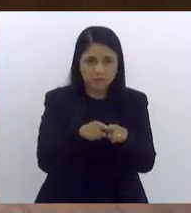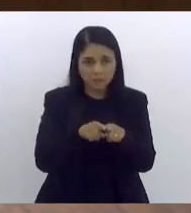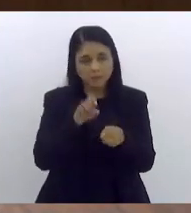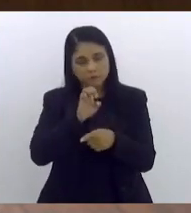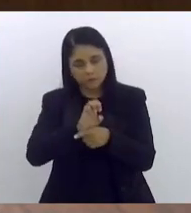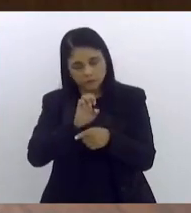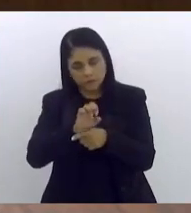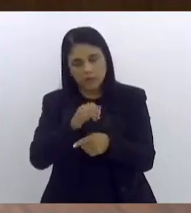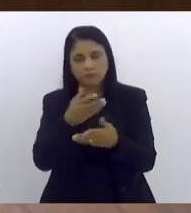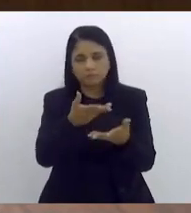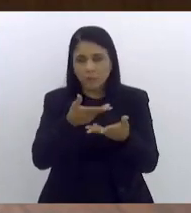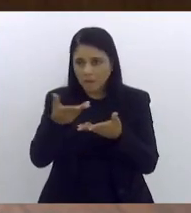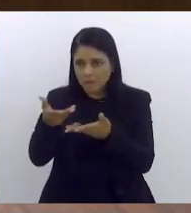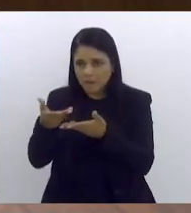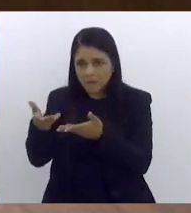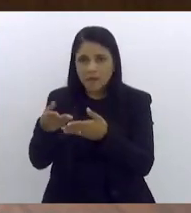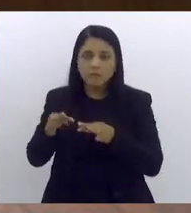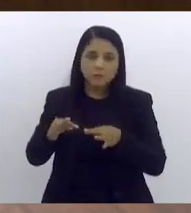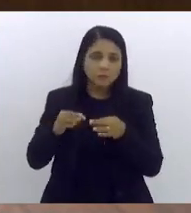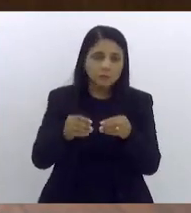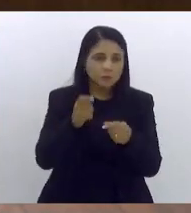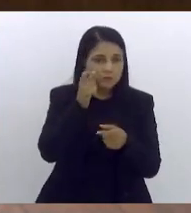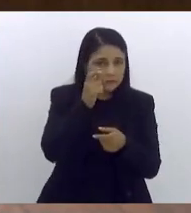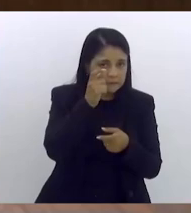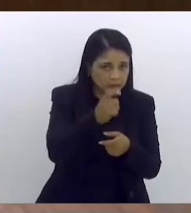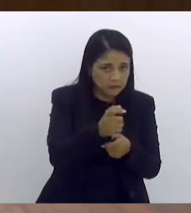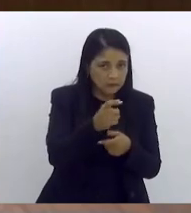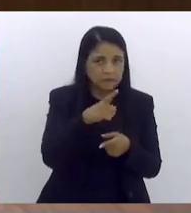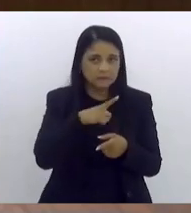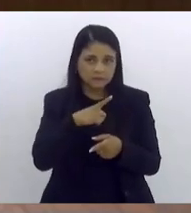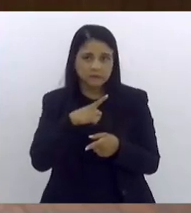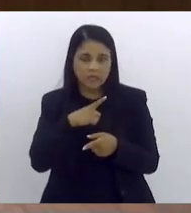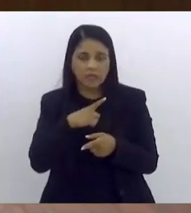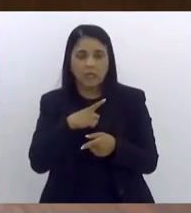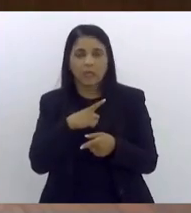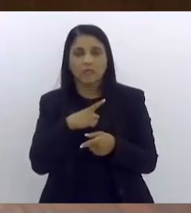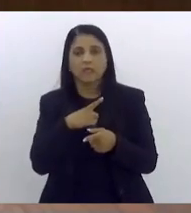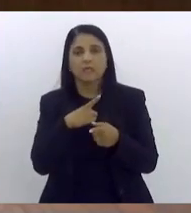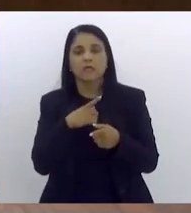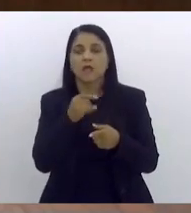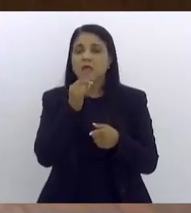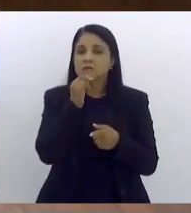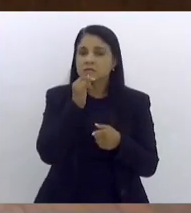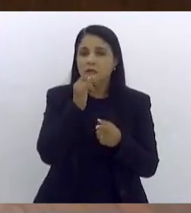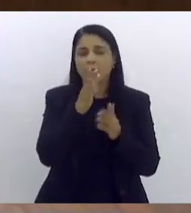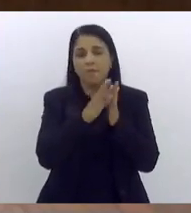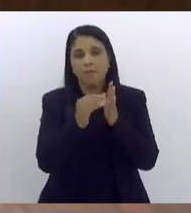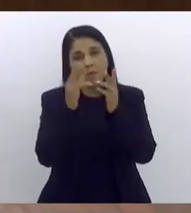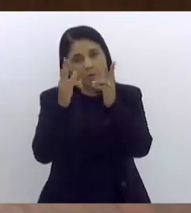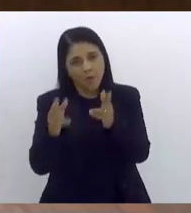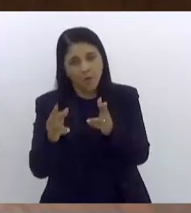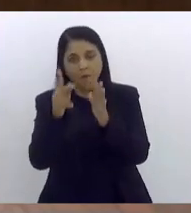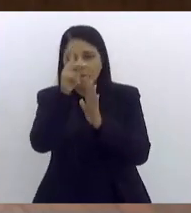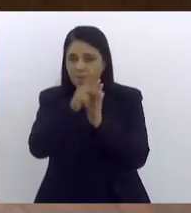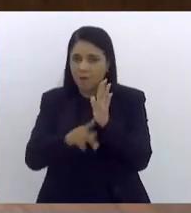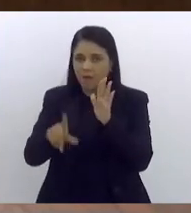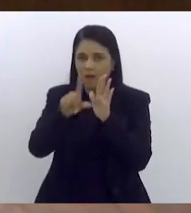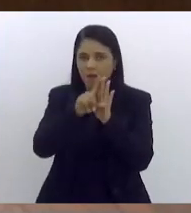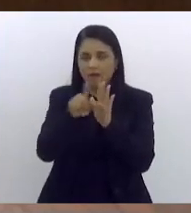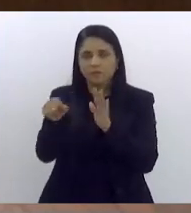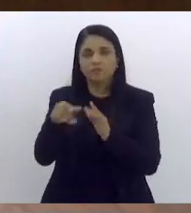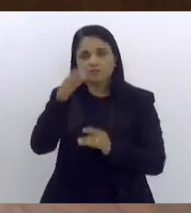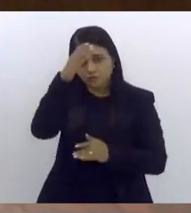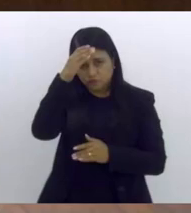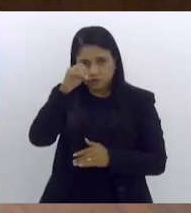mas também todos aqueles que têm interesse, a exemplo desse projeto da Tia Ajuda, a gente